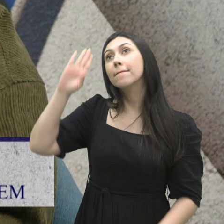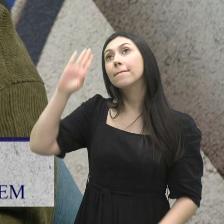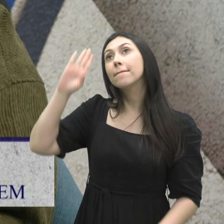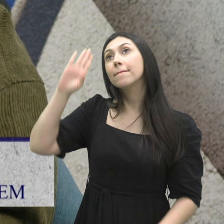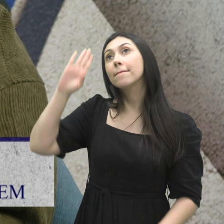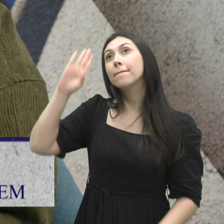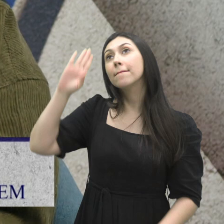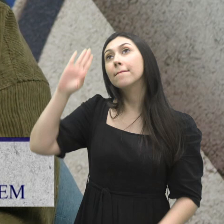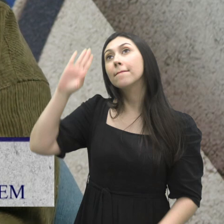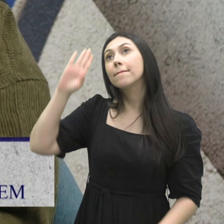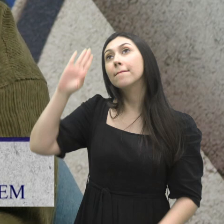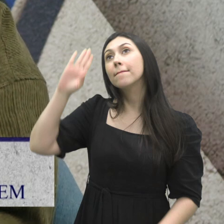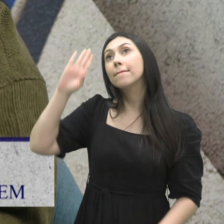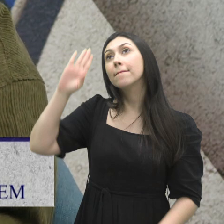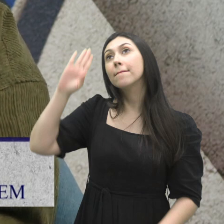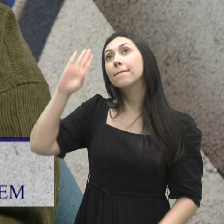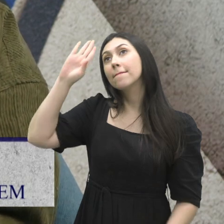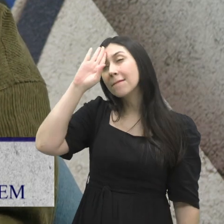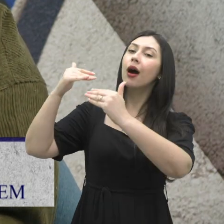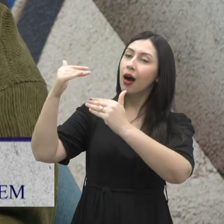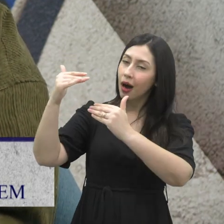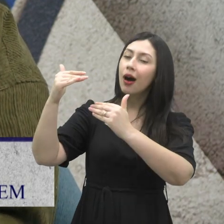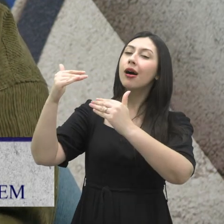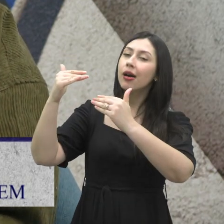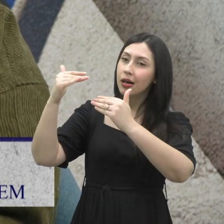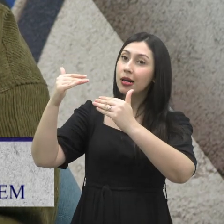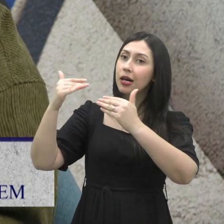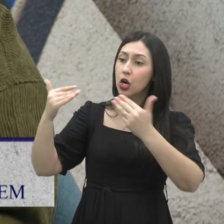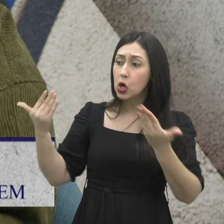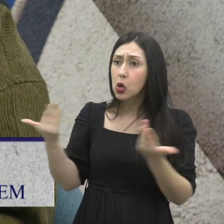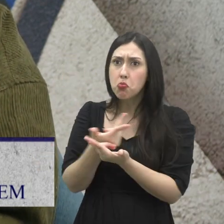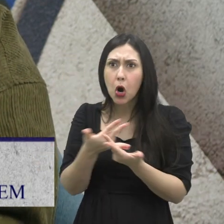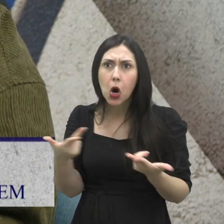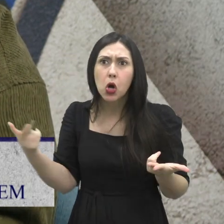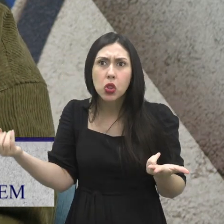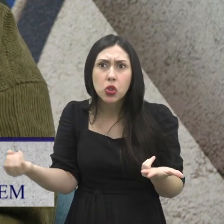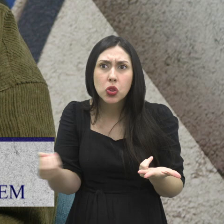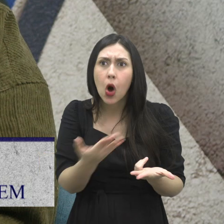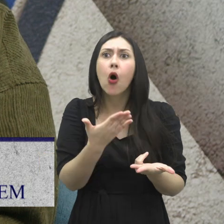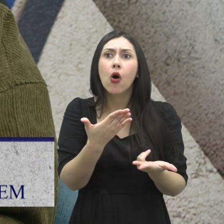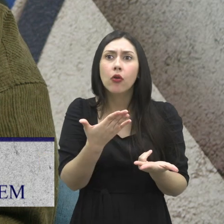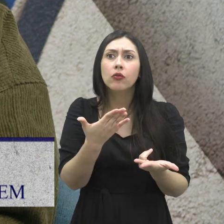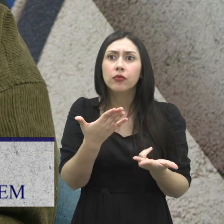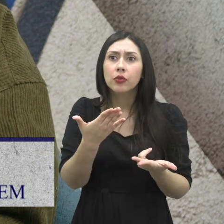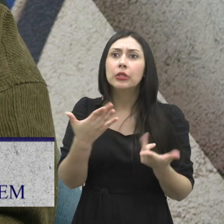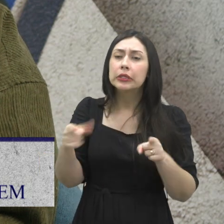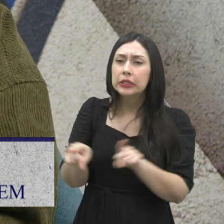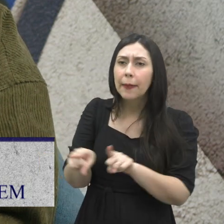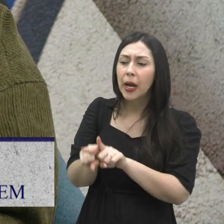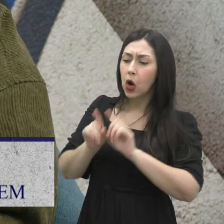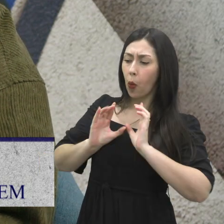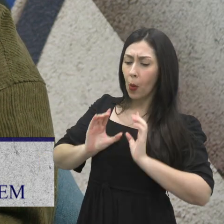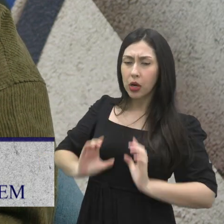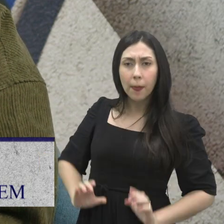desenvolvimento infantil, desenvolvimento atual deles, neurociência, comportamento, tudo que é ligado a comportamento, porque se